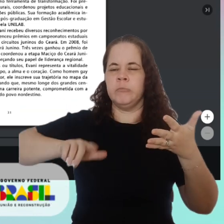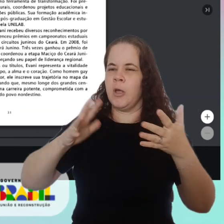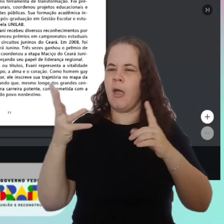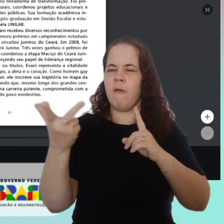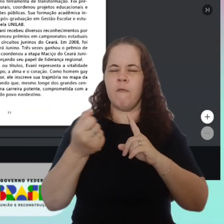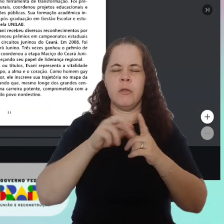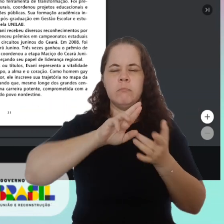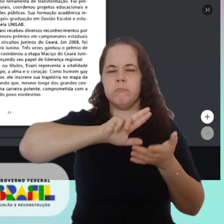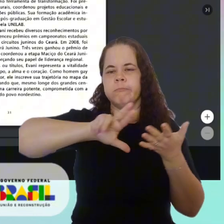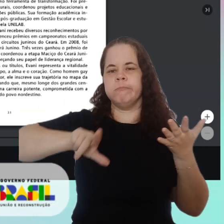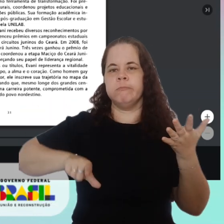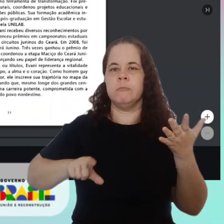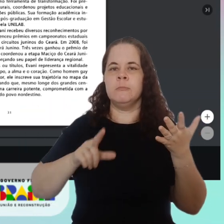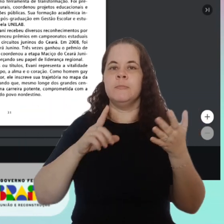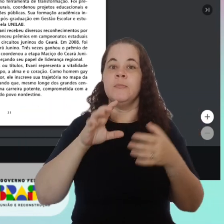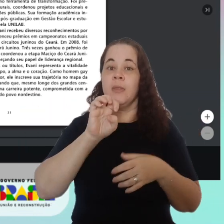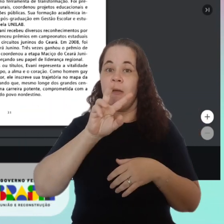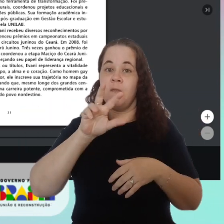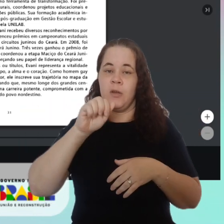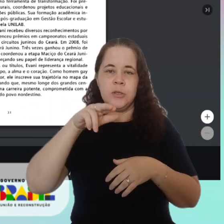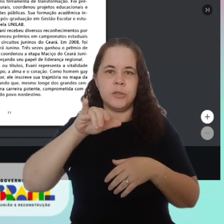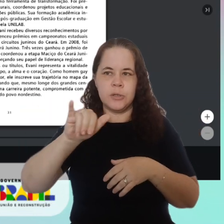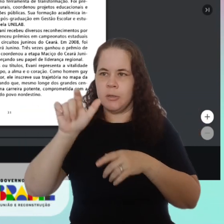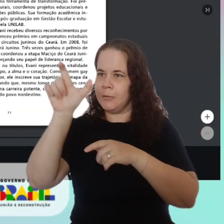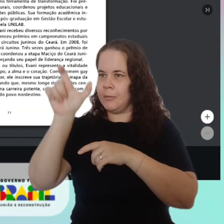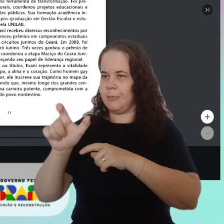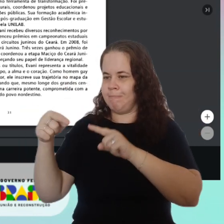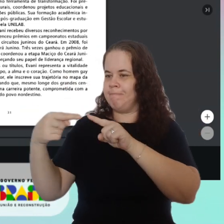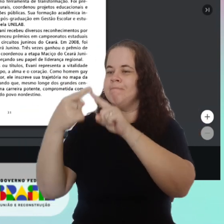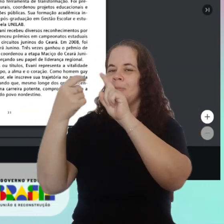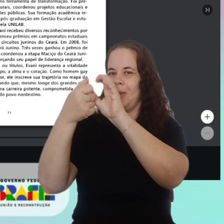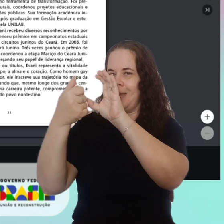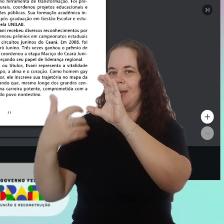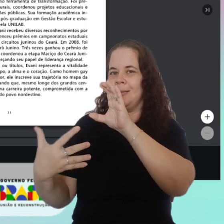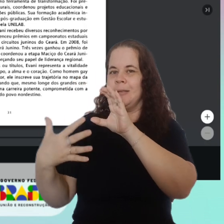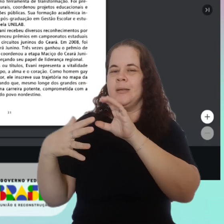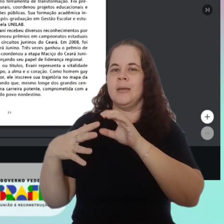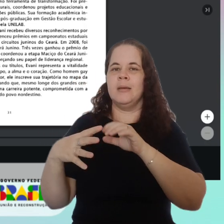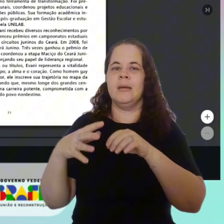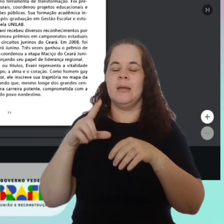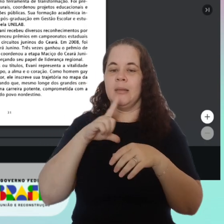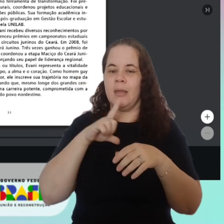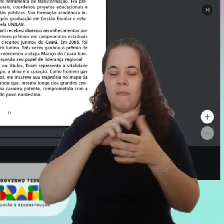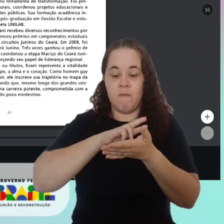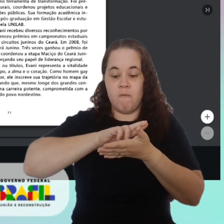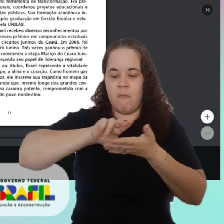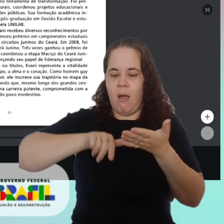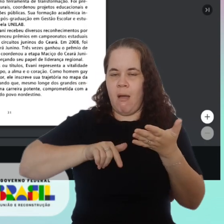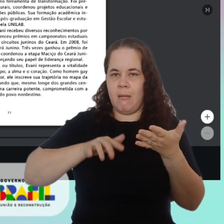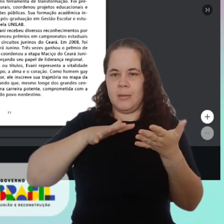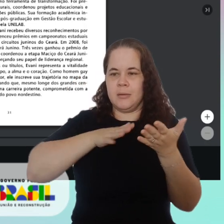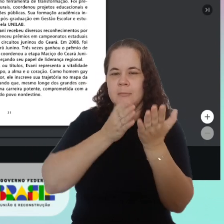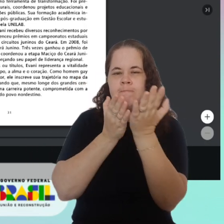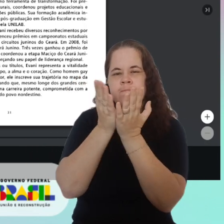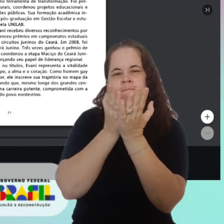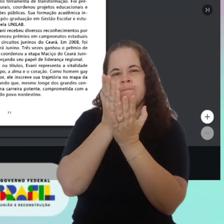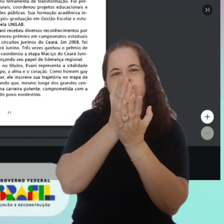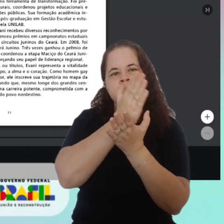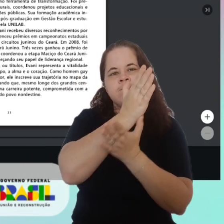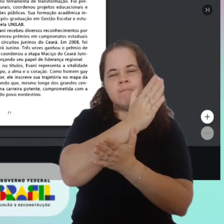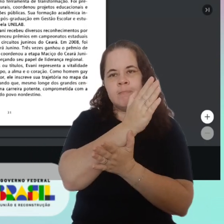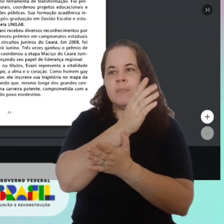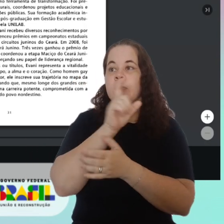eventos particulares. O Evani é um grande exemplo disso, ao ponto de hoje ser considerado uma referência